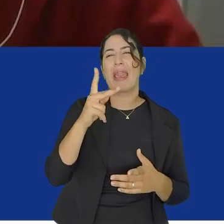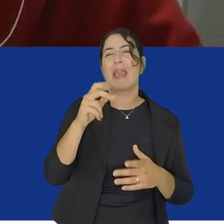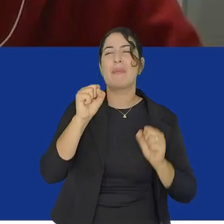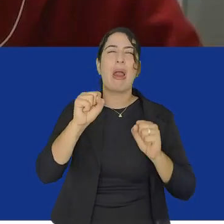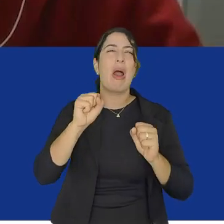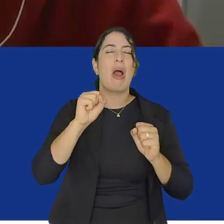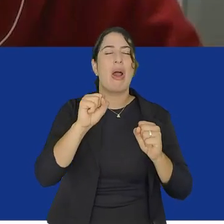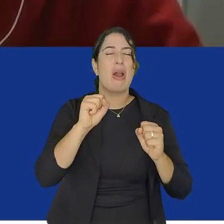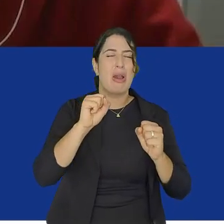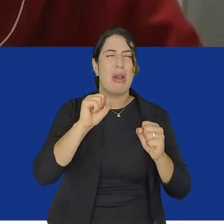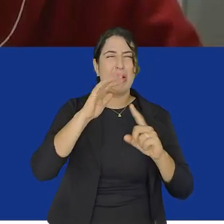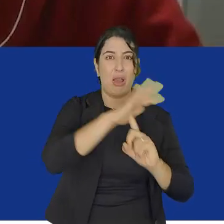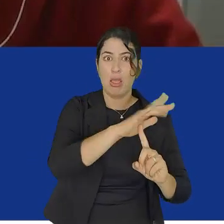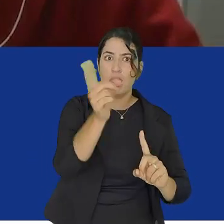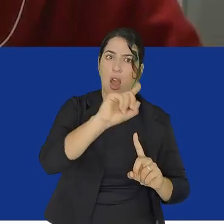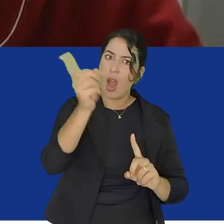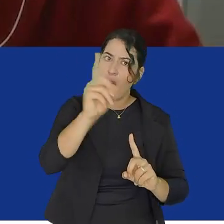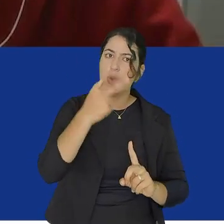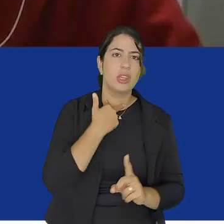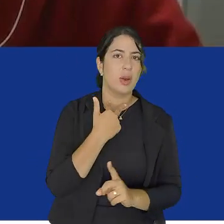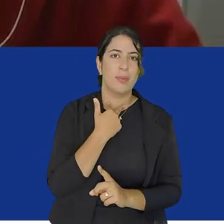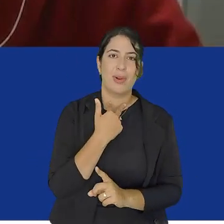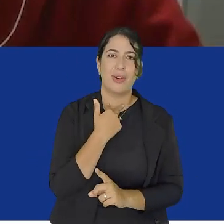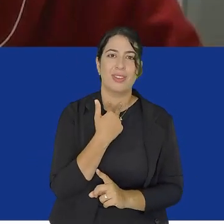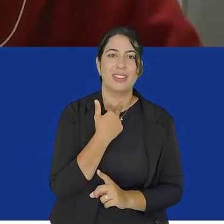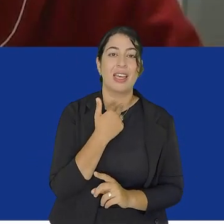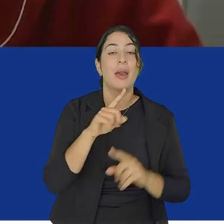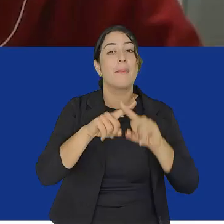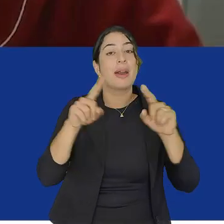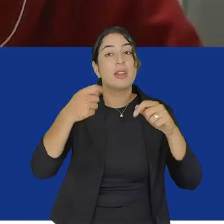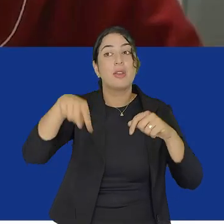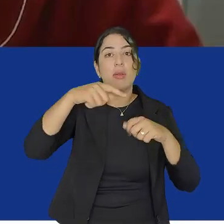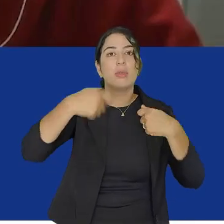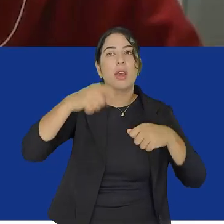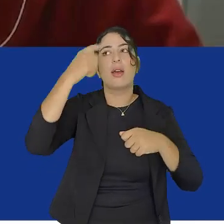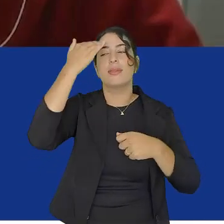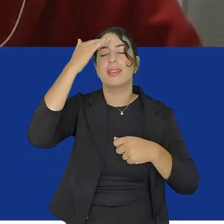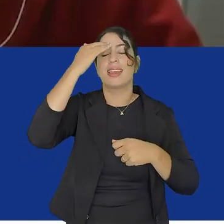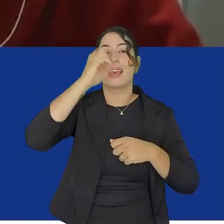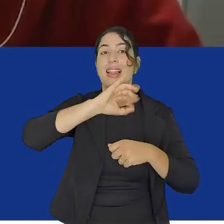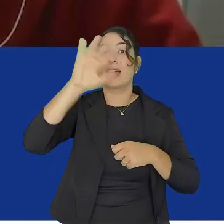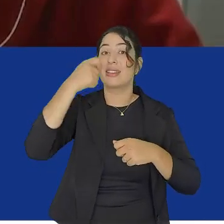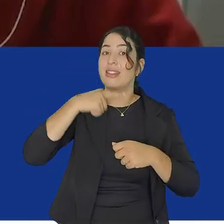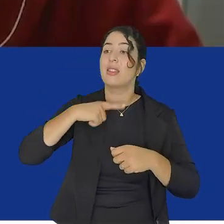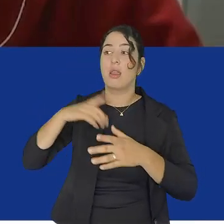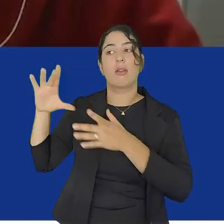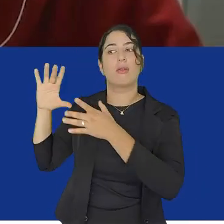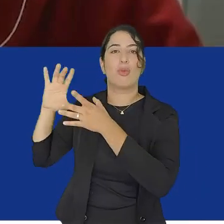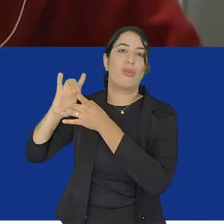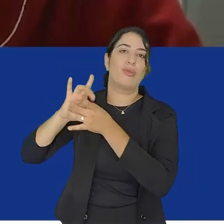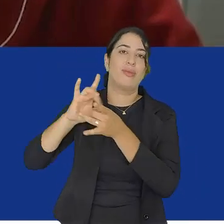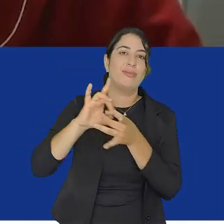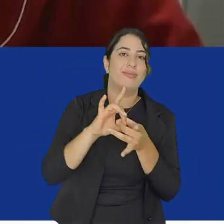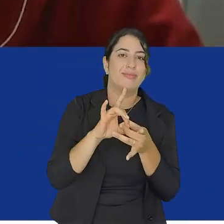não pode acontecer. Mas nós precisamos entender que ela faz parte de um contexto de pressão